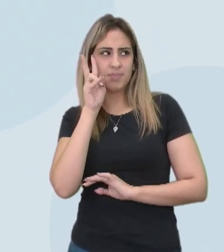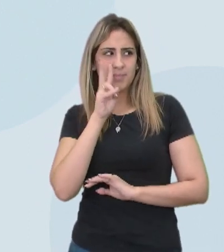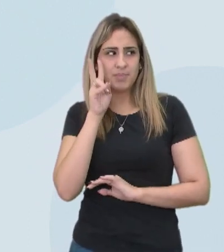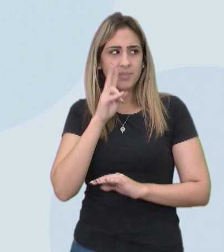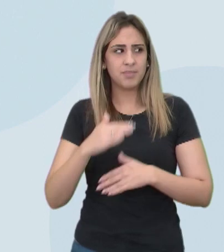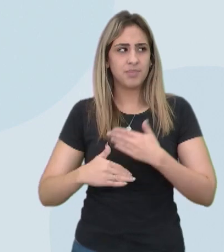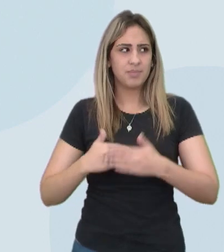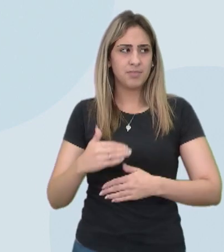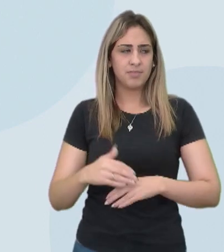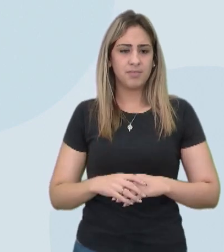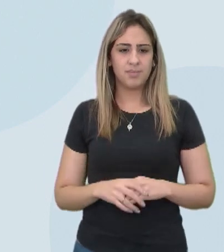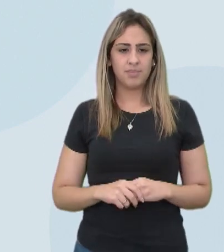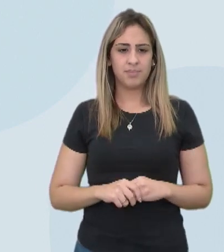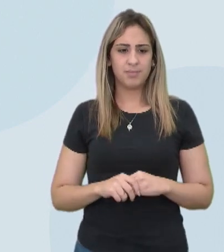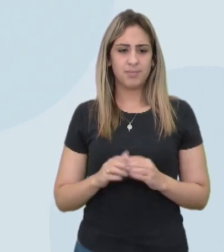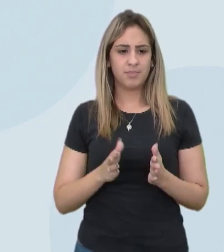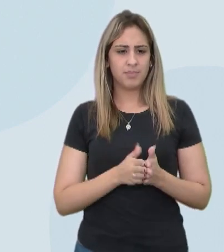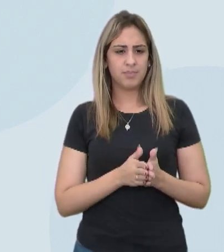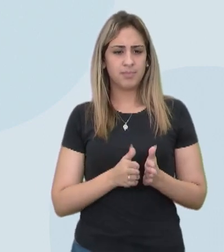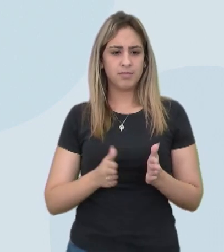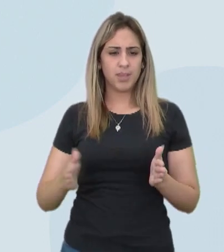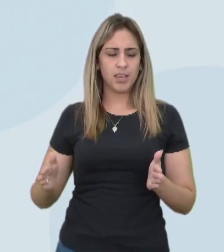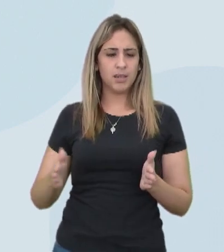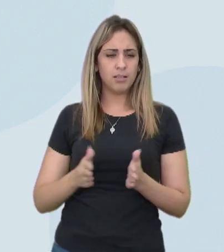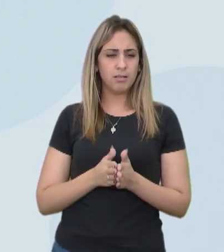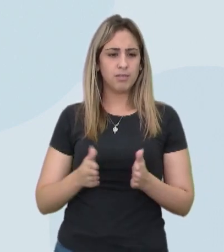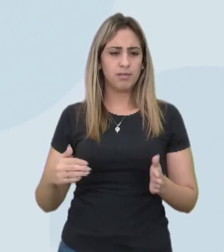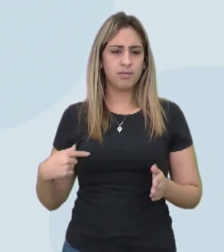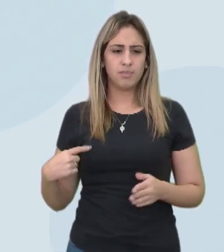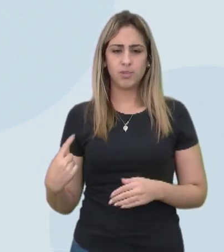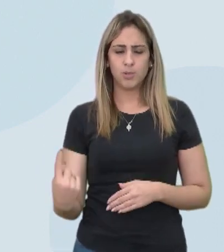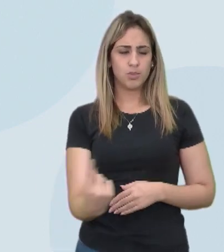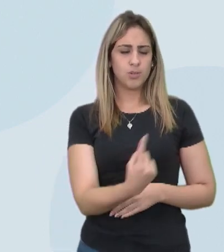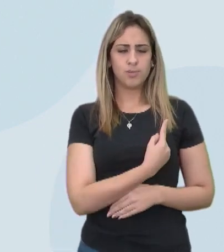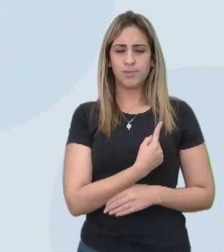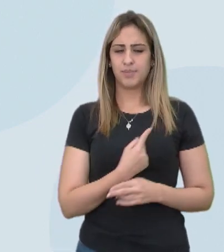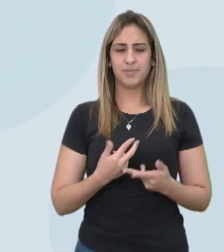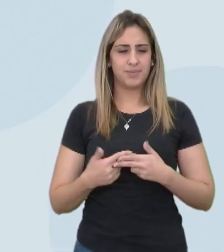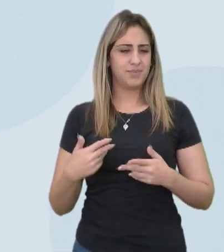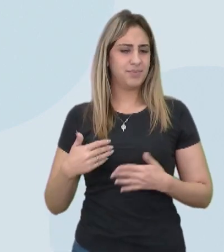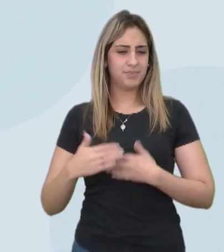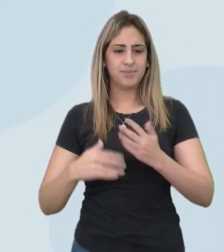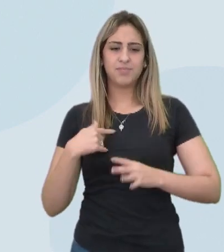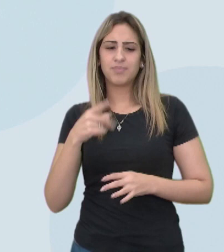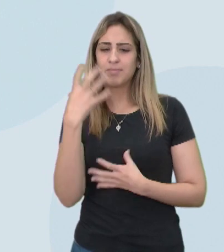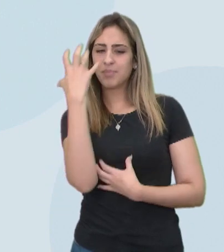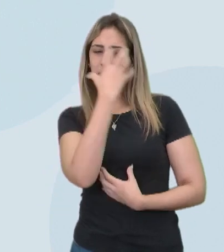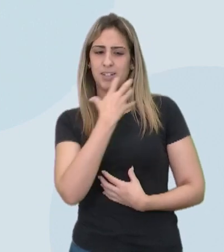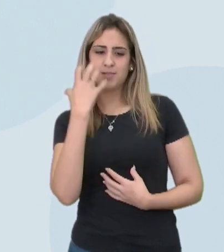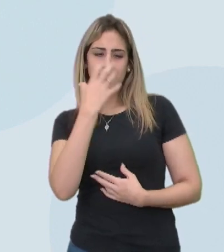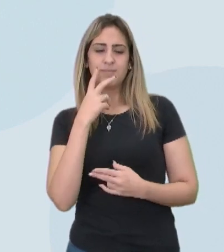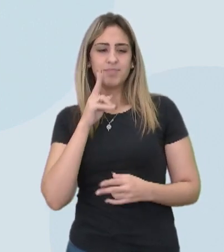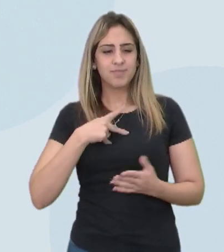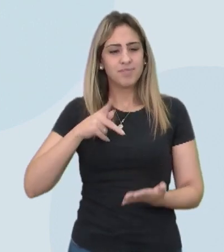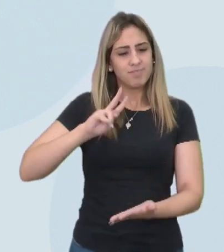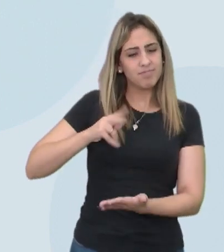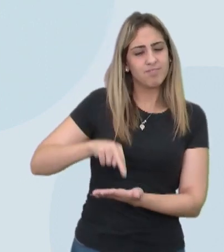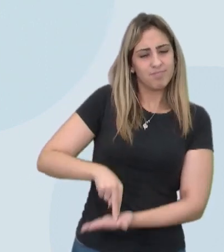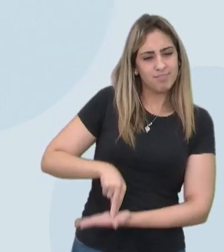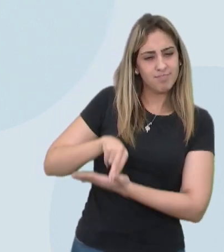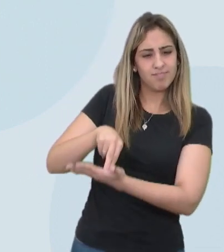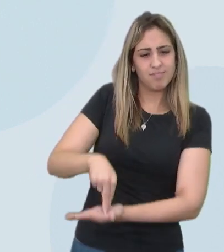ser. Eu realmente respeito cada história, cada alegria, cada dor, cada paixão. Se